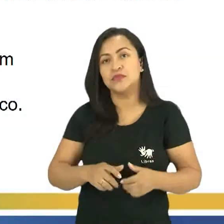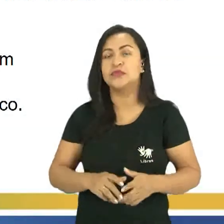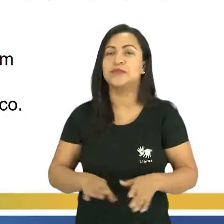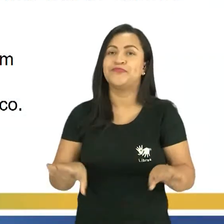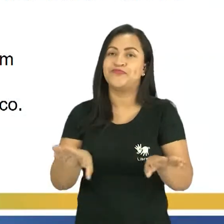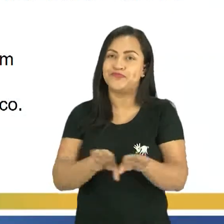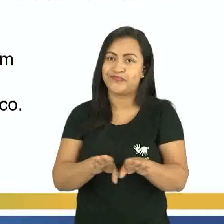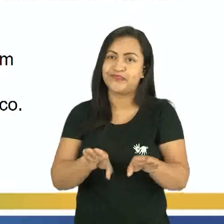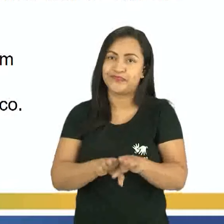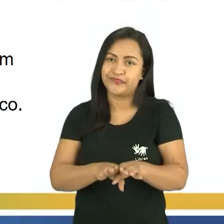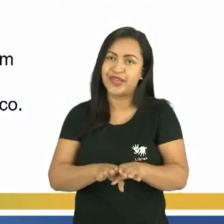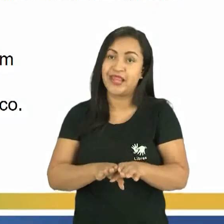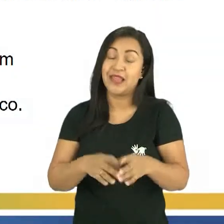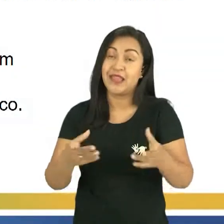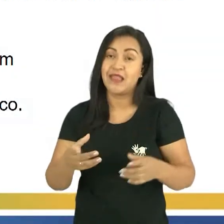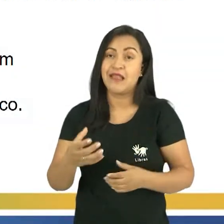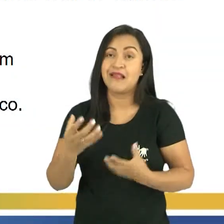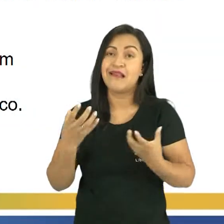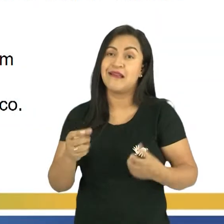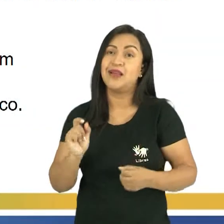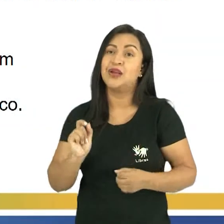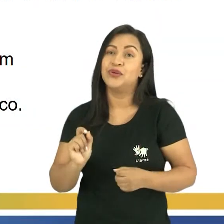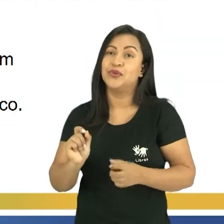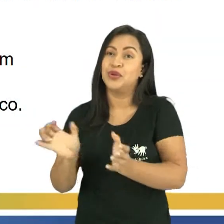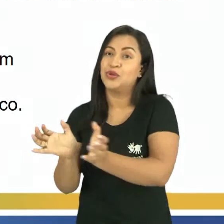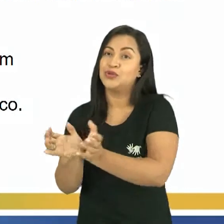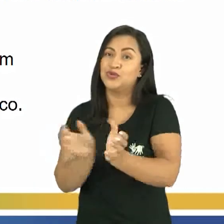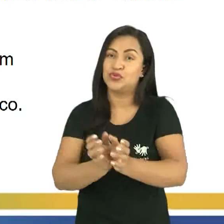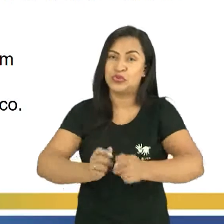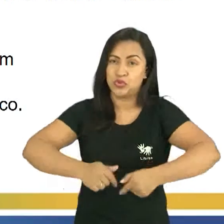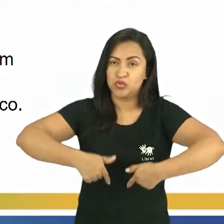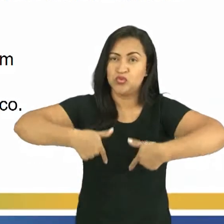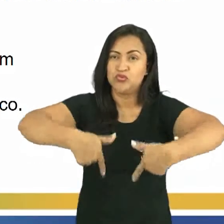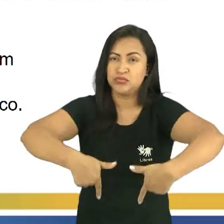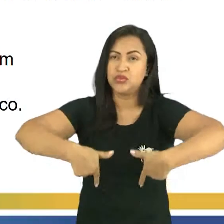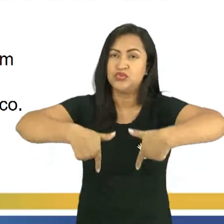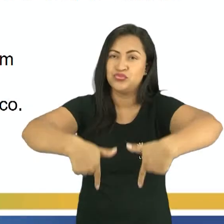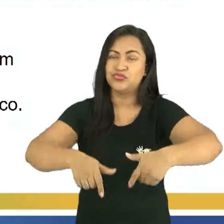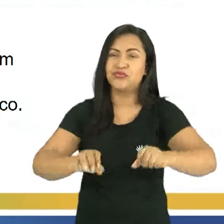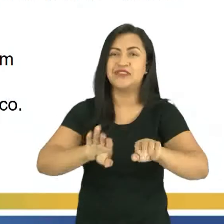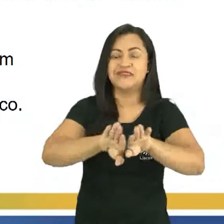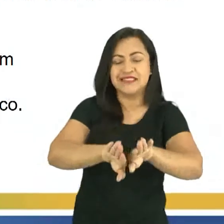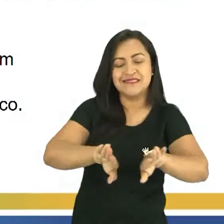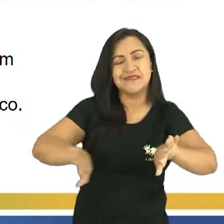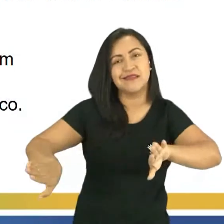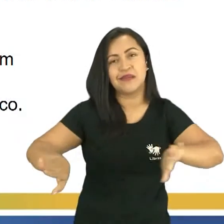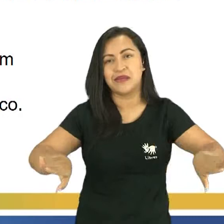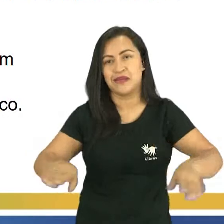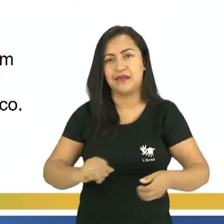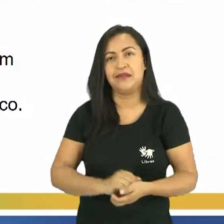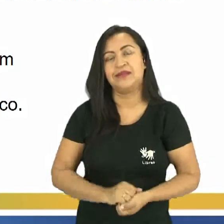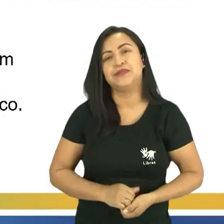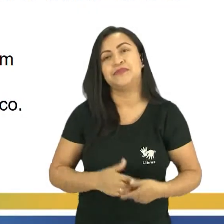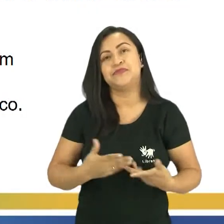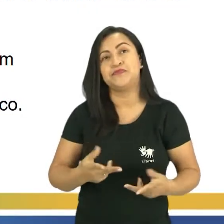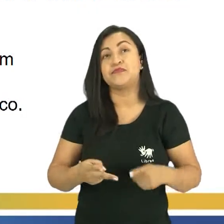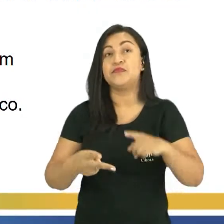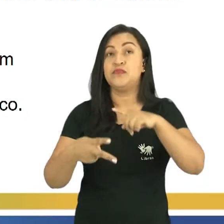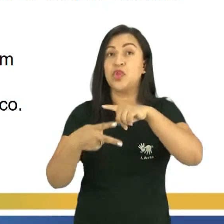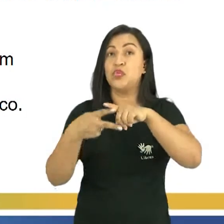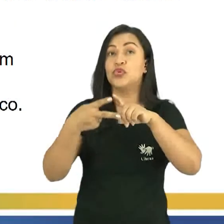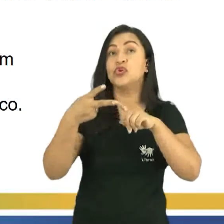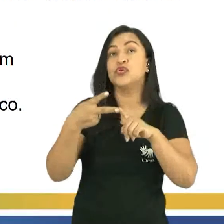aí relacionados a separatismo. Tá? A gente vai estar falando brevemente de alguns. mas dois chamaram